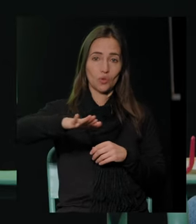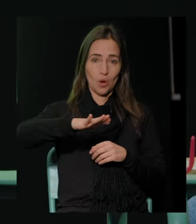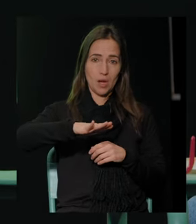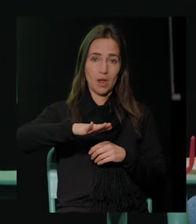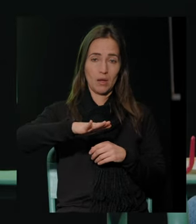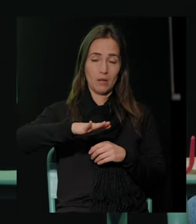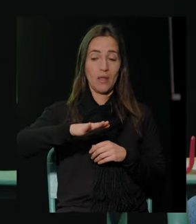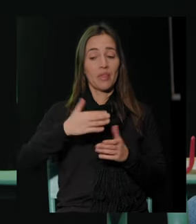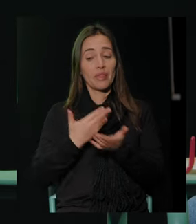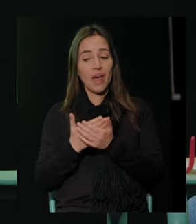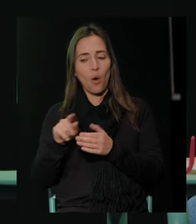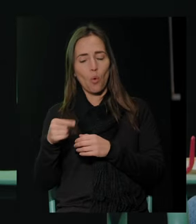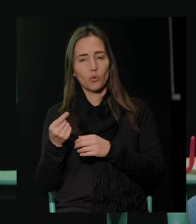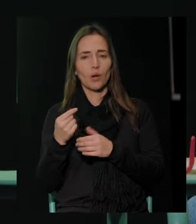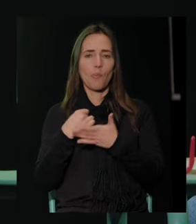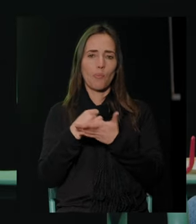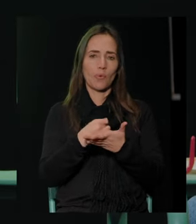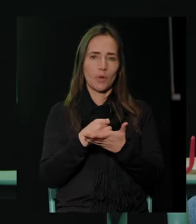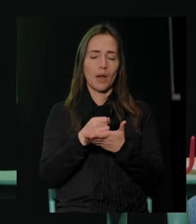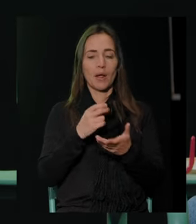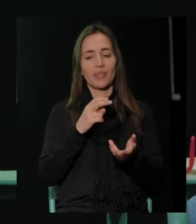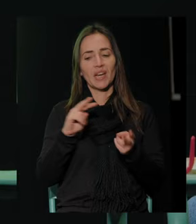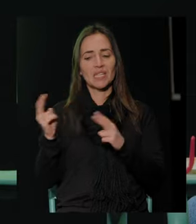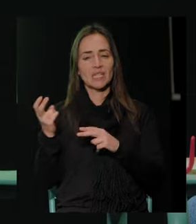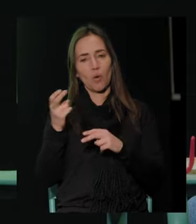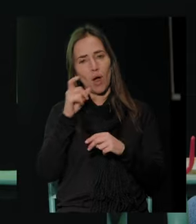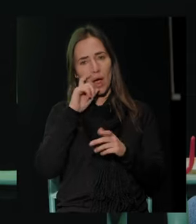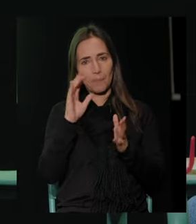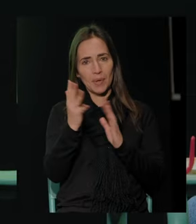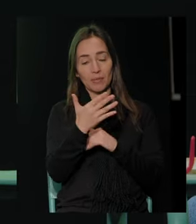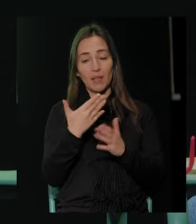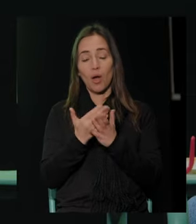a apoiar a transição ecológica e dando as oportunidades,